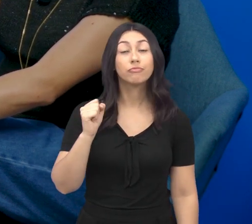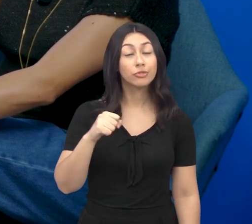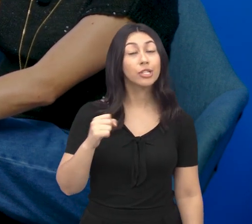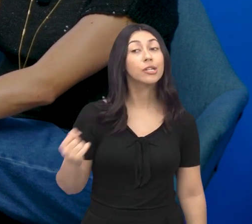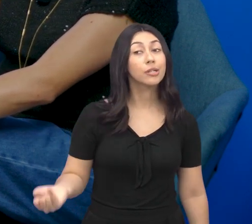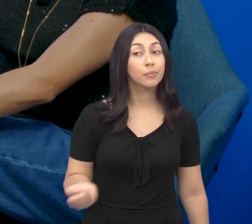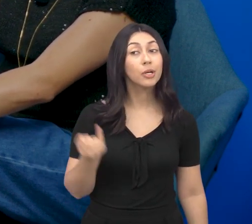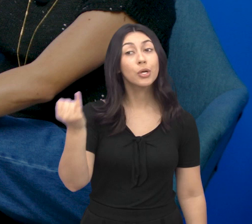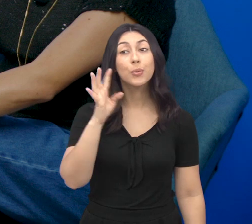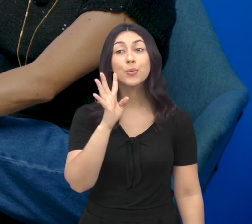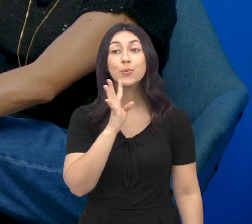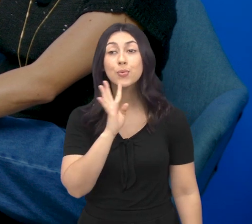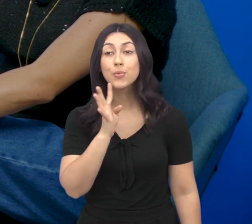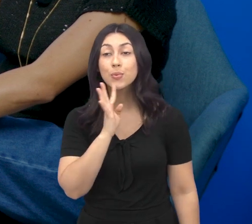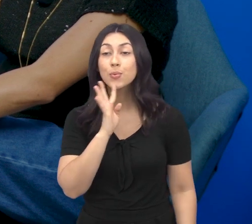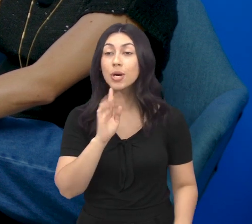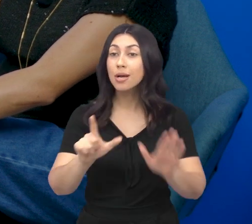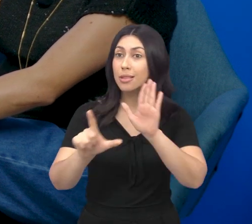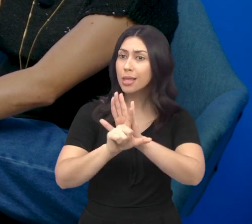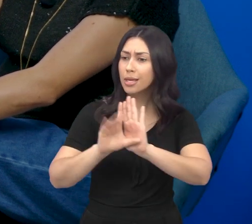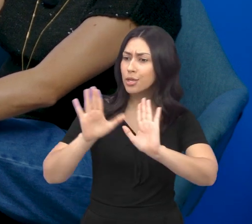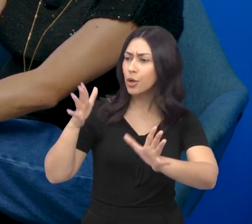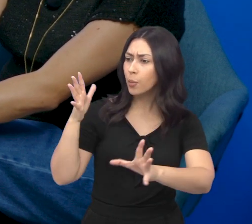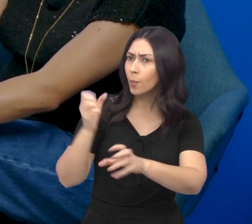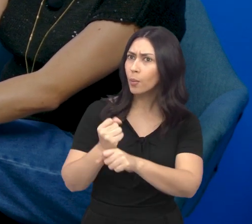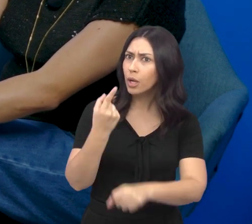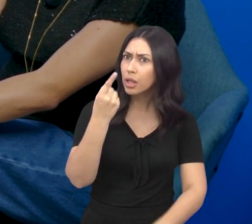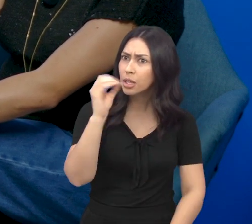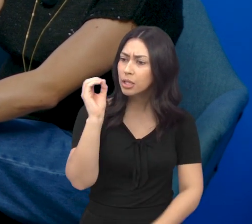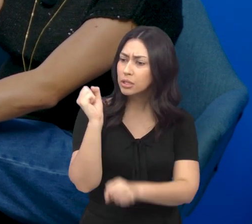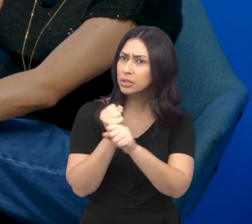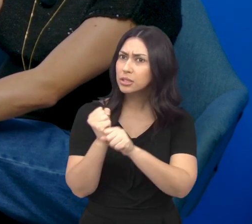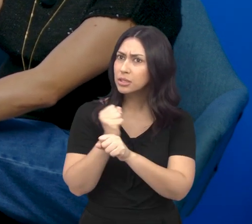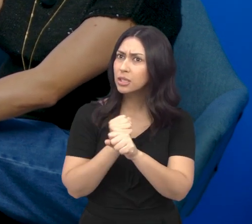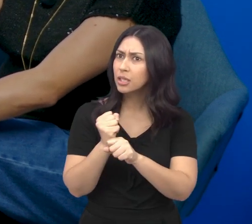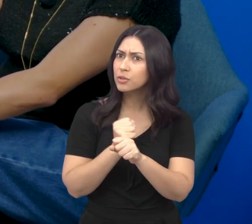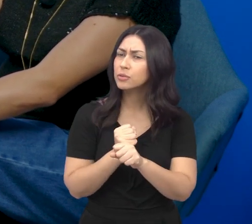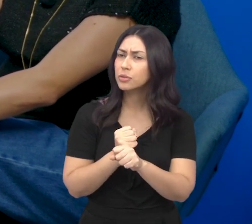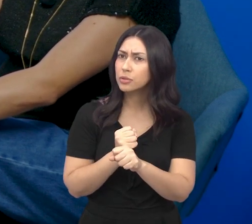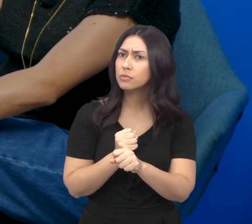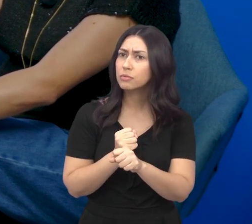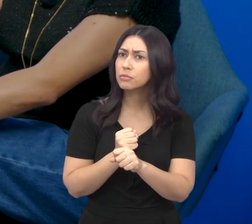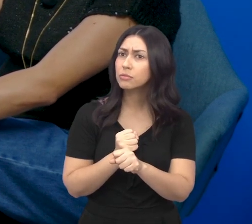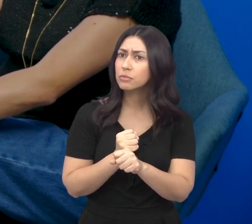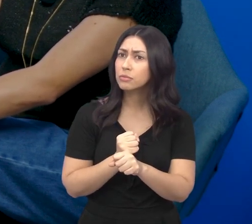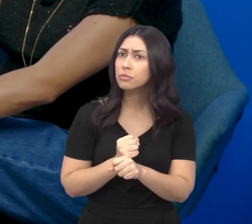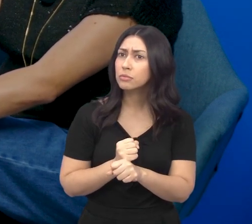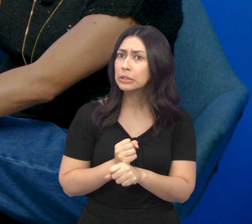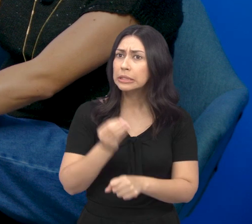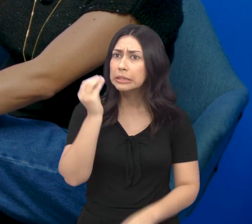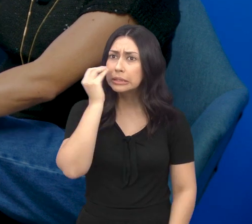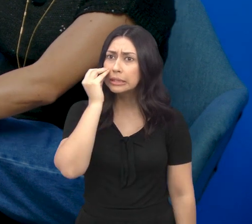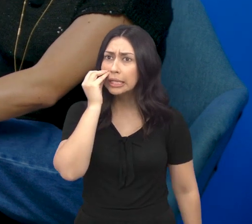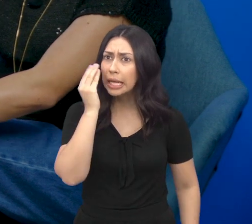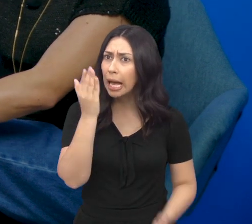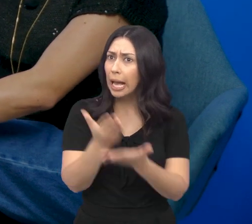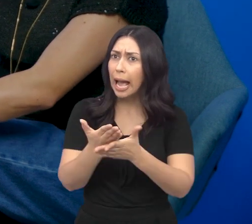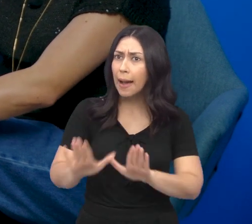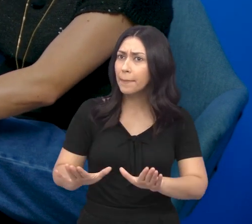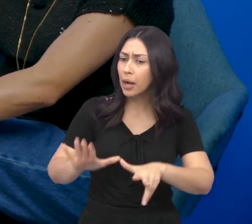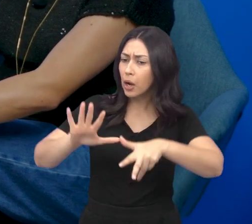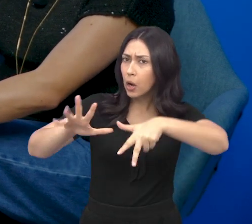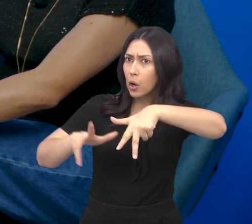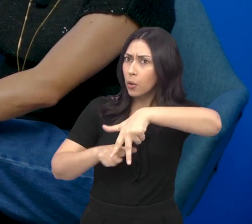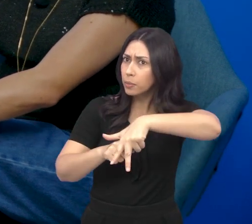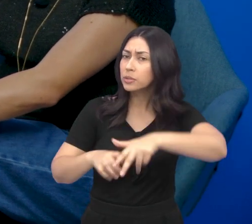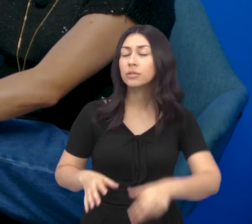sem dúvida, a gente conhecer também sobre essa lei que já tem 10 anos. Não é isso, Marvin? Conhecer um pouco mais de uma lei que tenta combater a